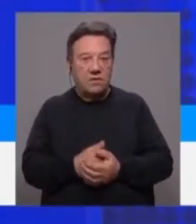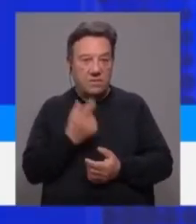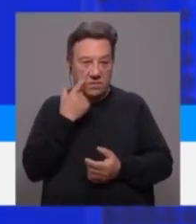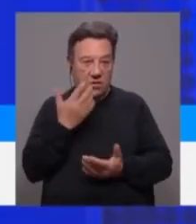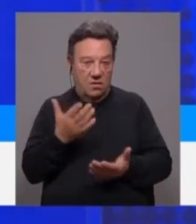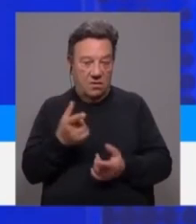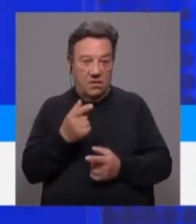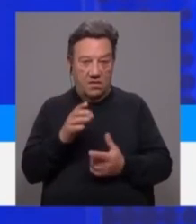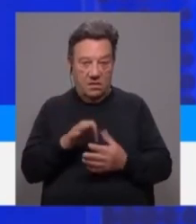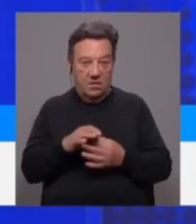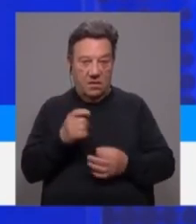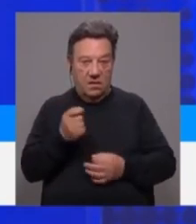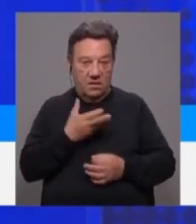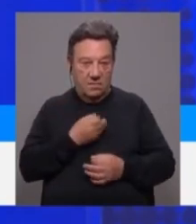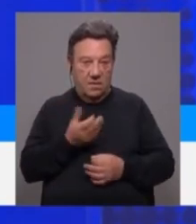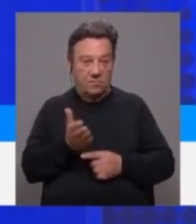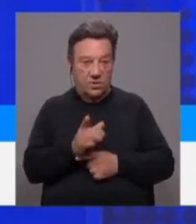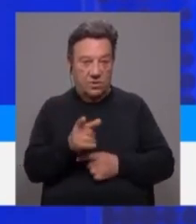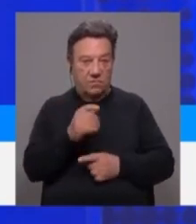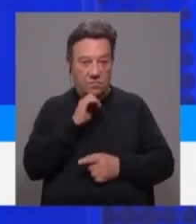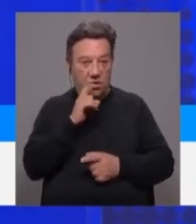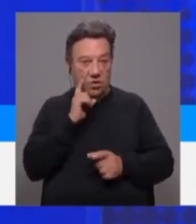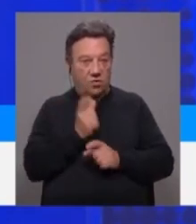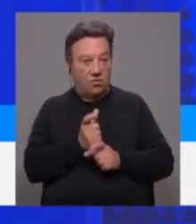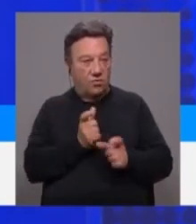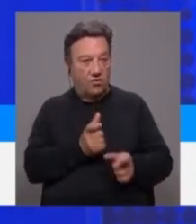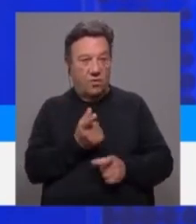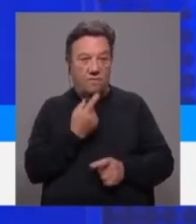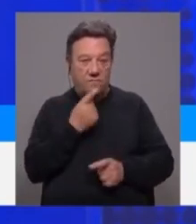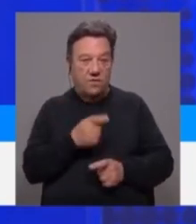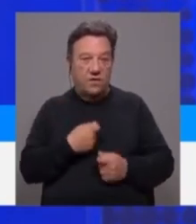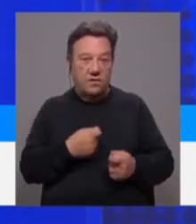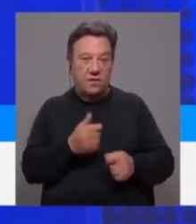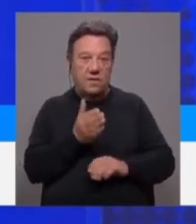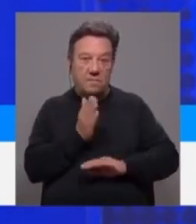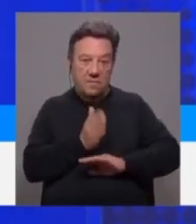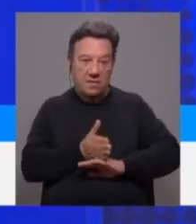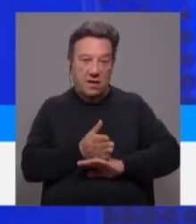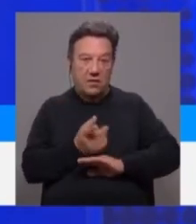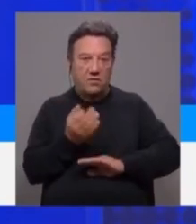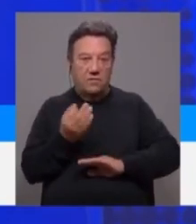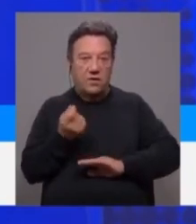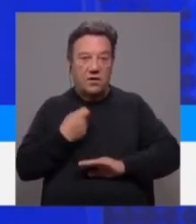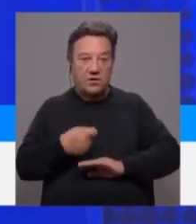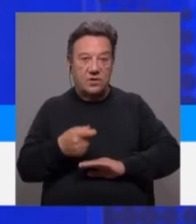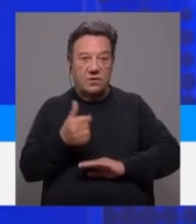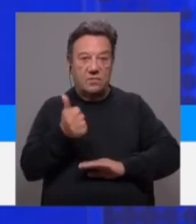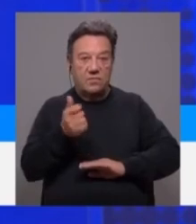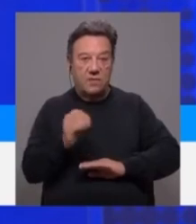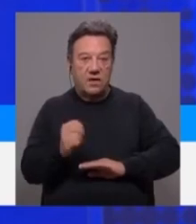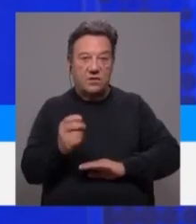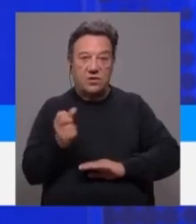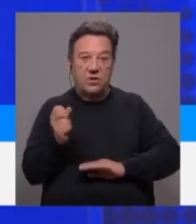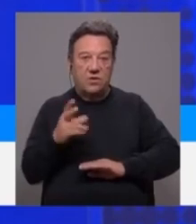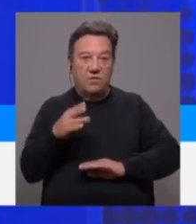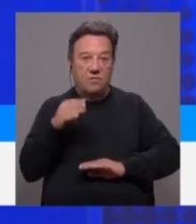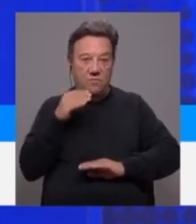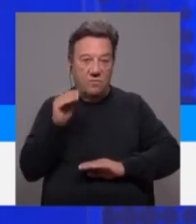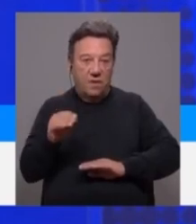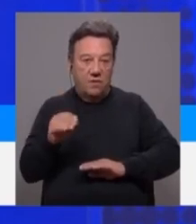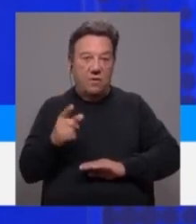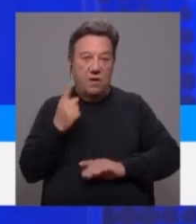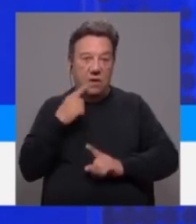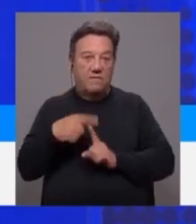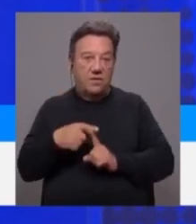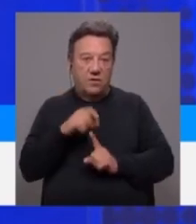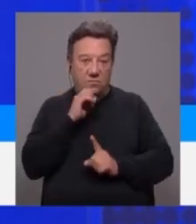em relação a EDP por exemplo para ter o controle da EDP de volta a gastar vamos metade do que estamos com o Brejo Novo banco e com uma